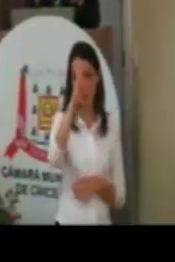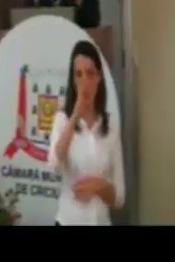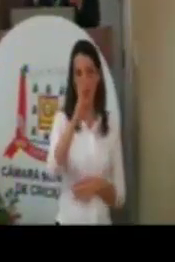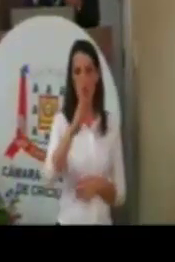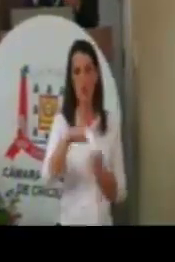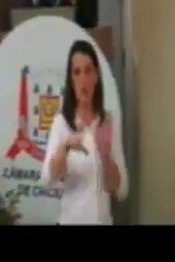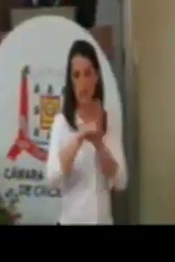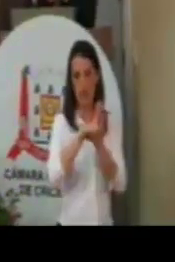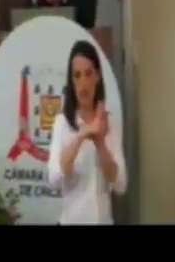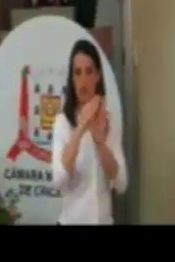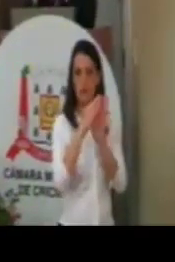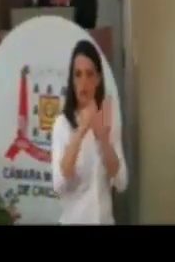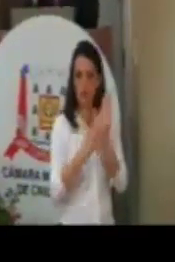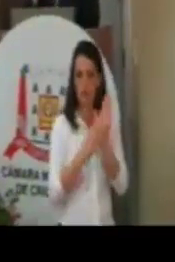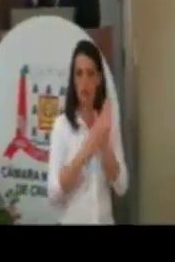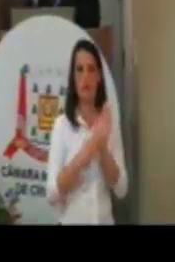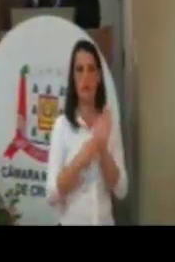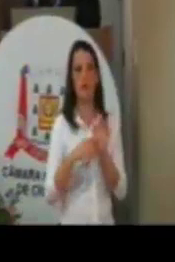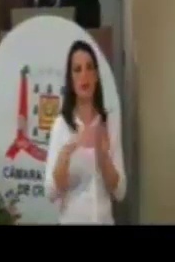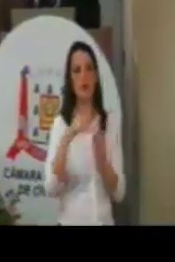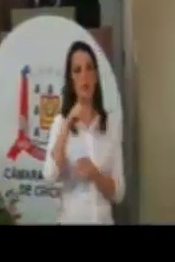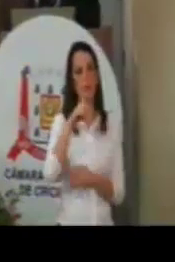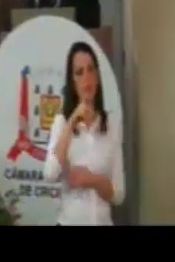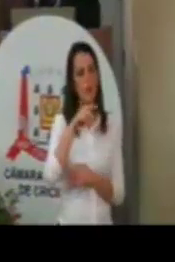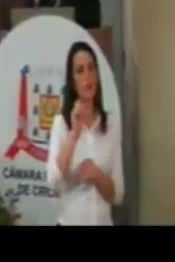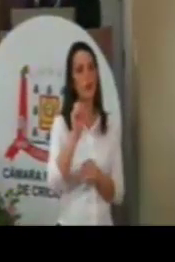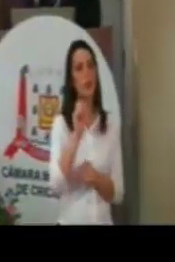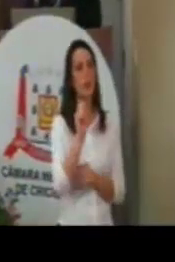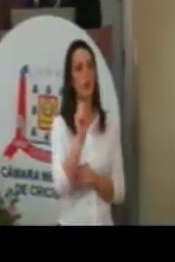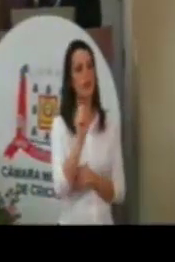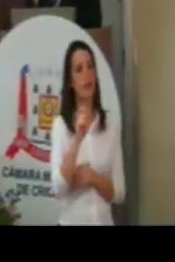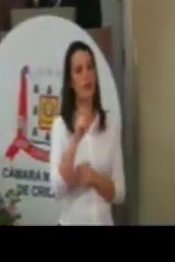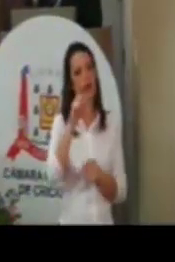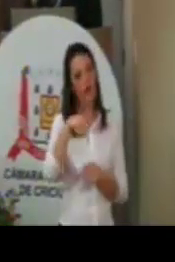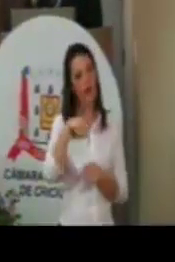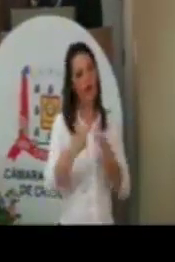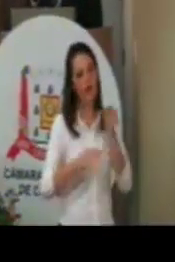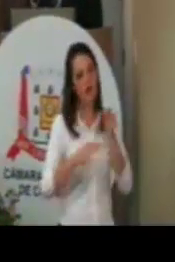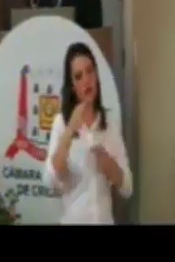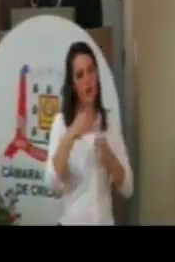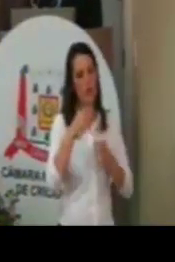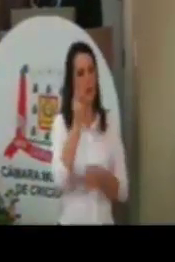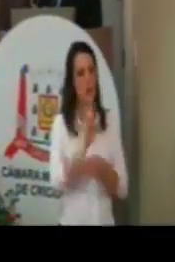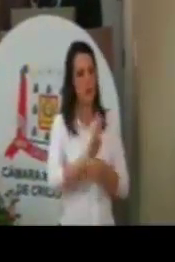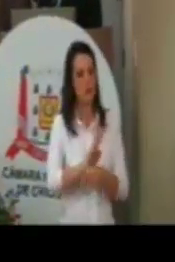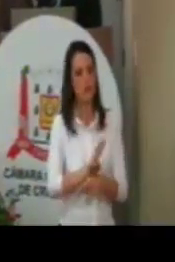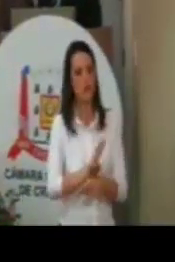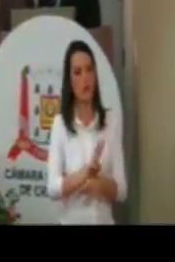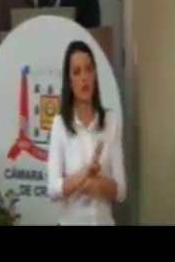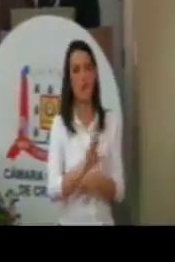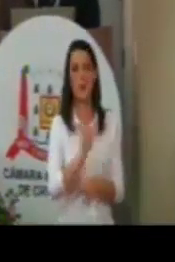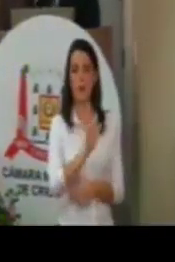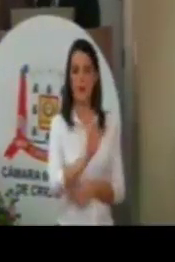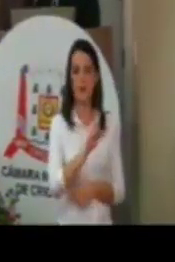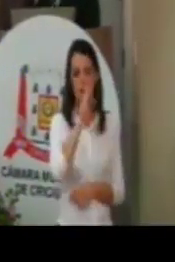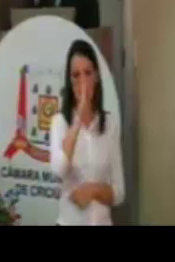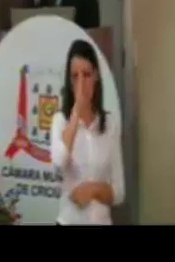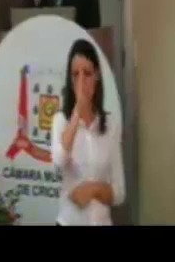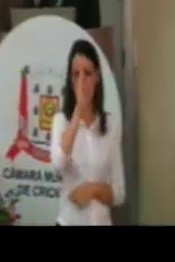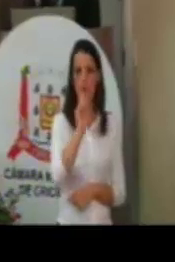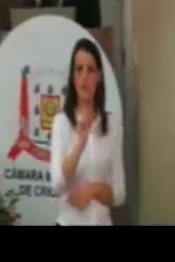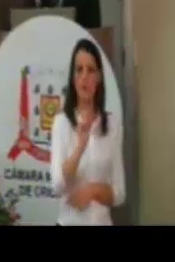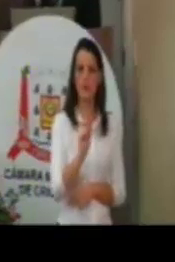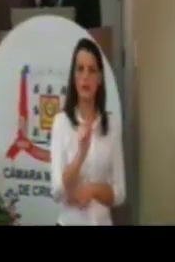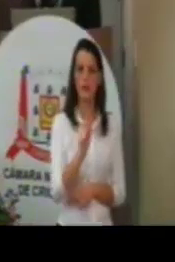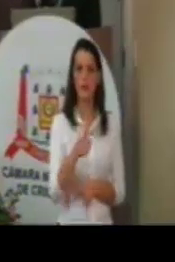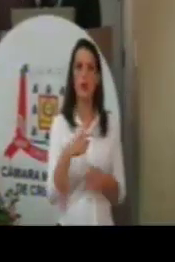missão constitucional, regimental do parlamentar é legislar e fiscalizar. Mas evidentemente